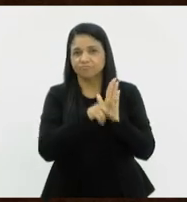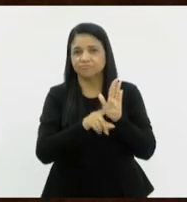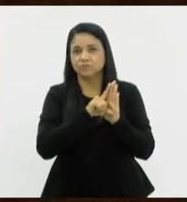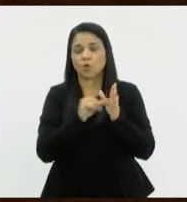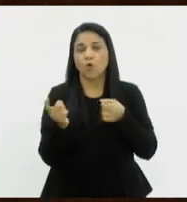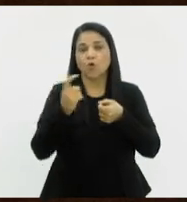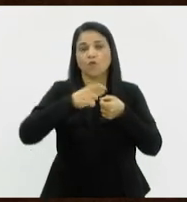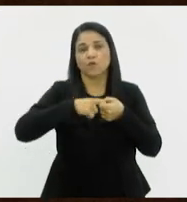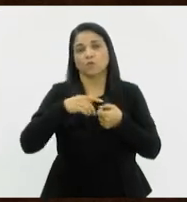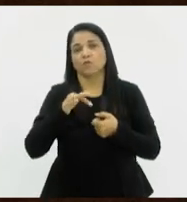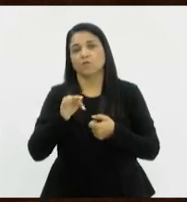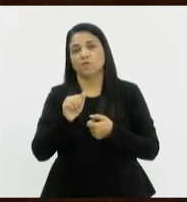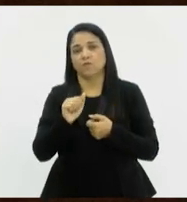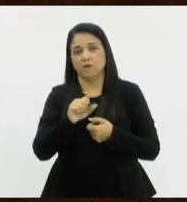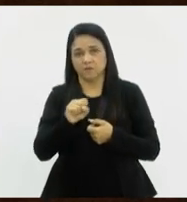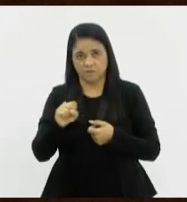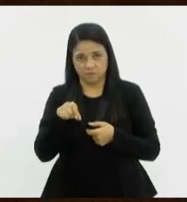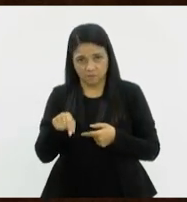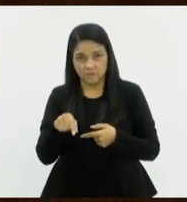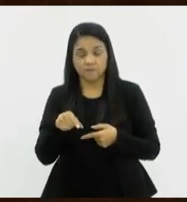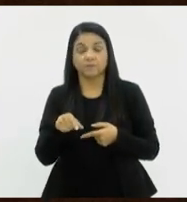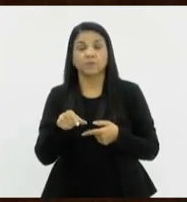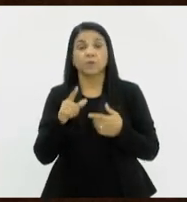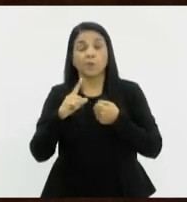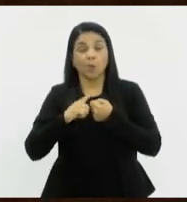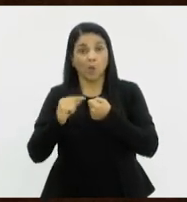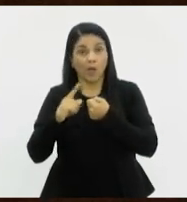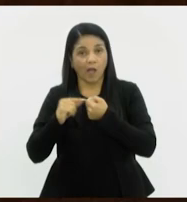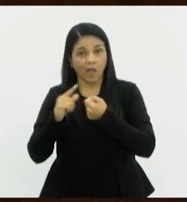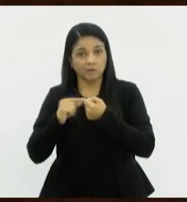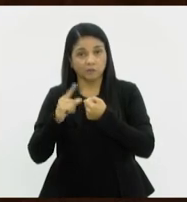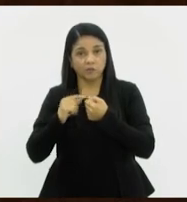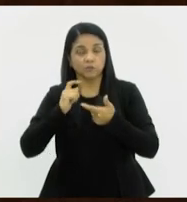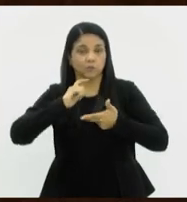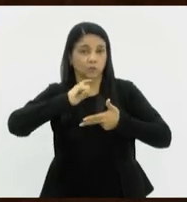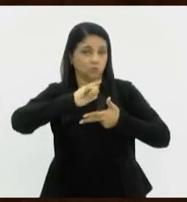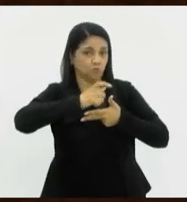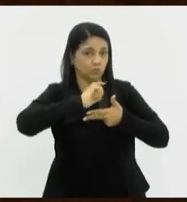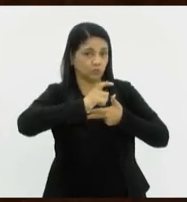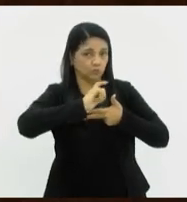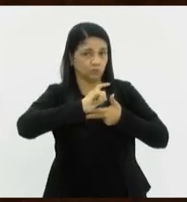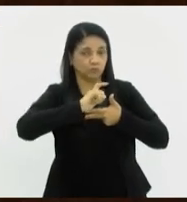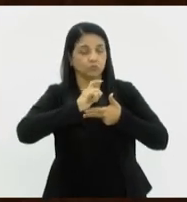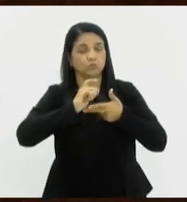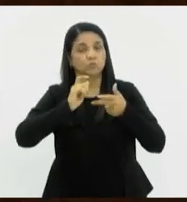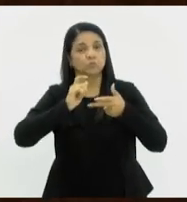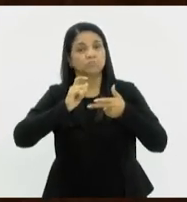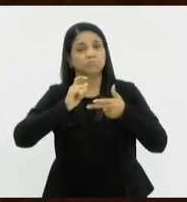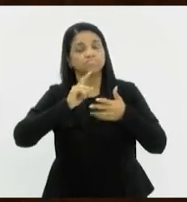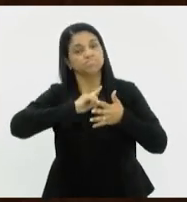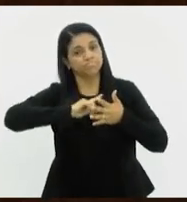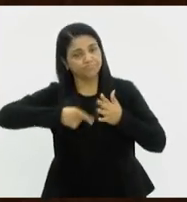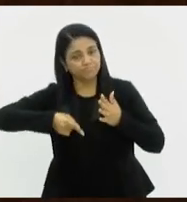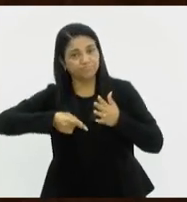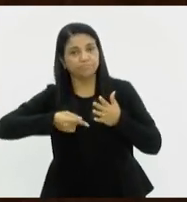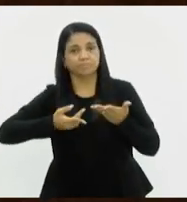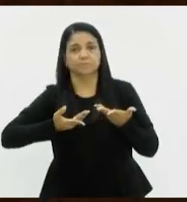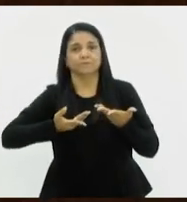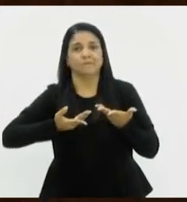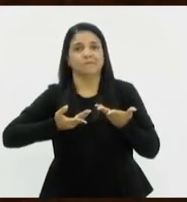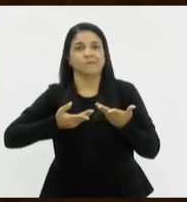convênio com o FAS. Mas, de qualquer jeito, esse artigo, o Executivo poderia vetar, mas